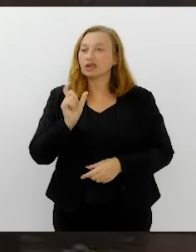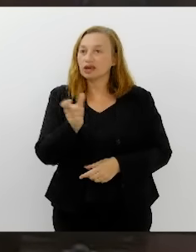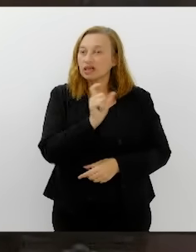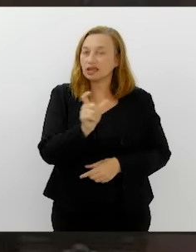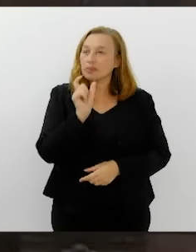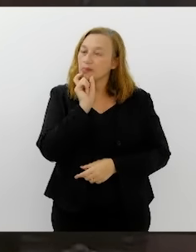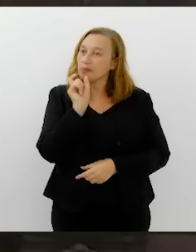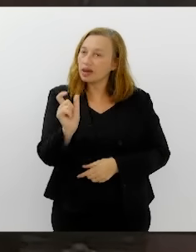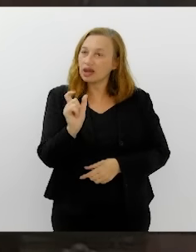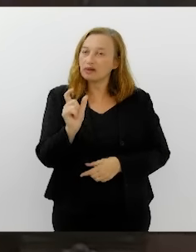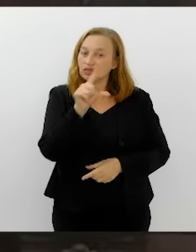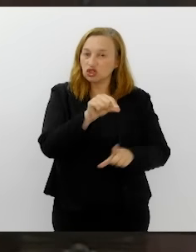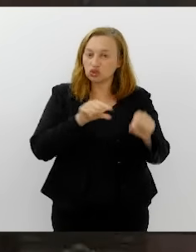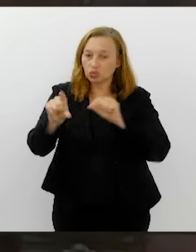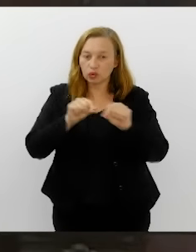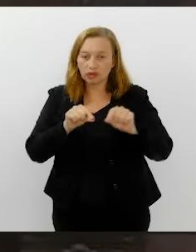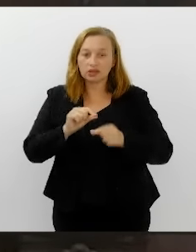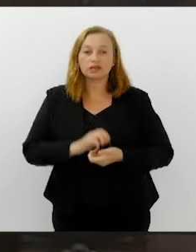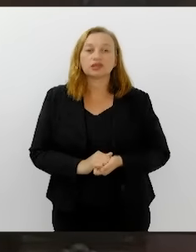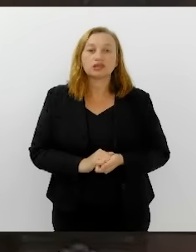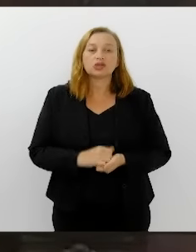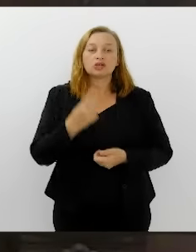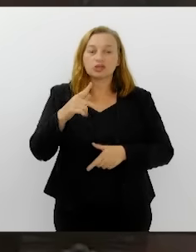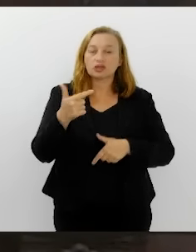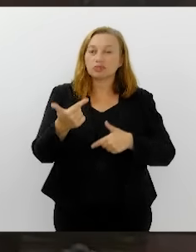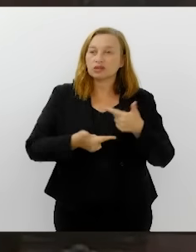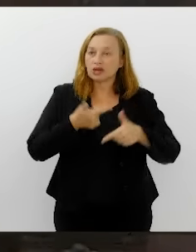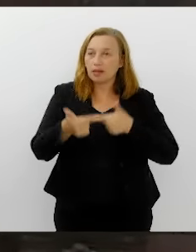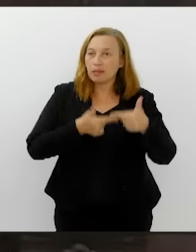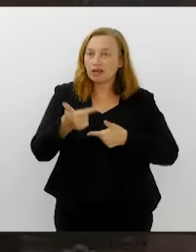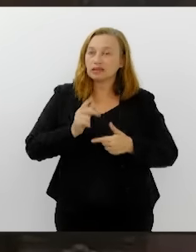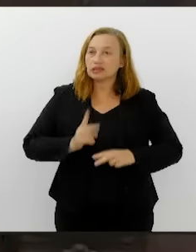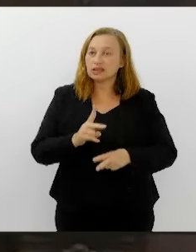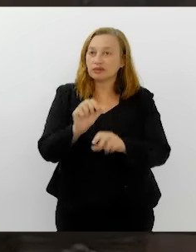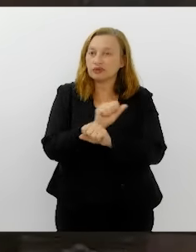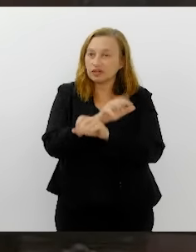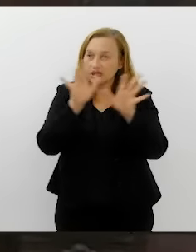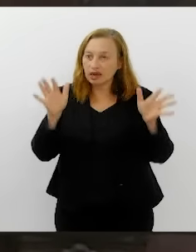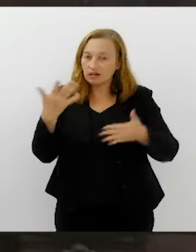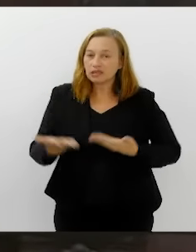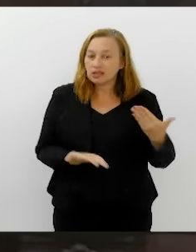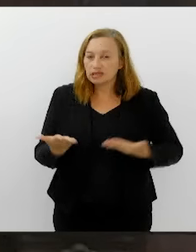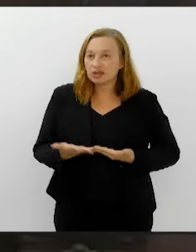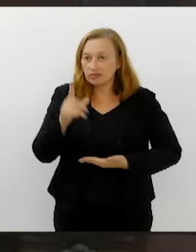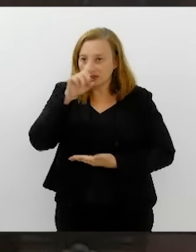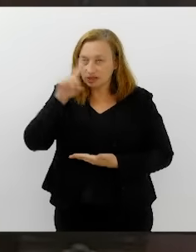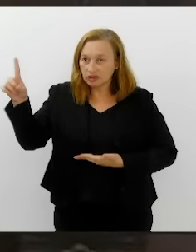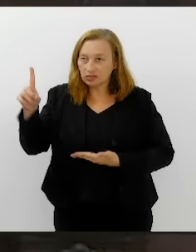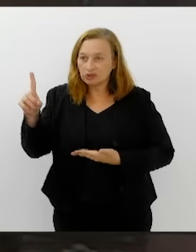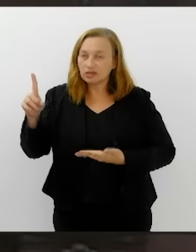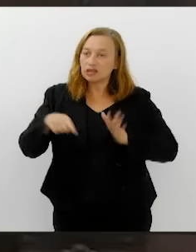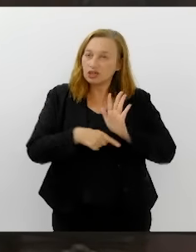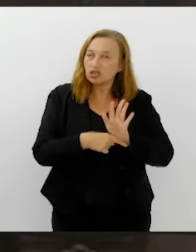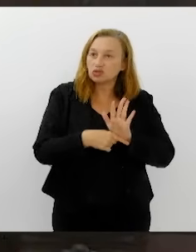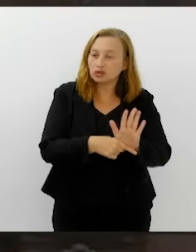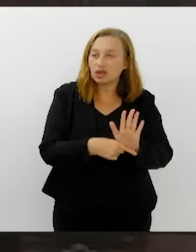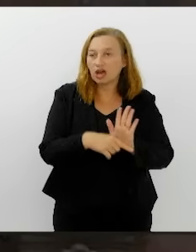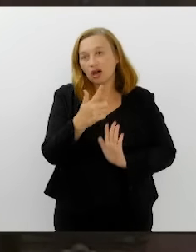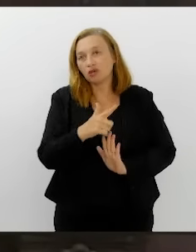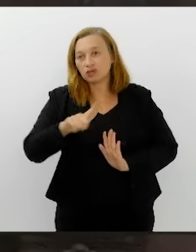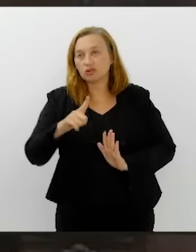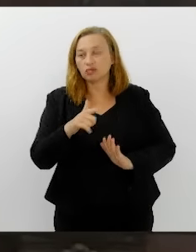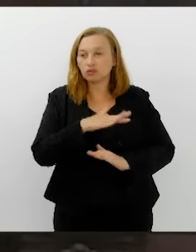cada decisão tomada. Sua missão sempre foi clara: servir a Deus e ao próximo com todo o seu